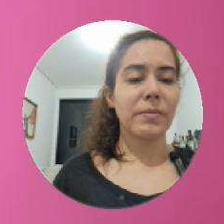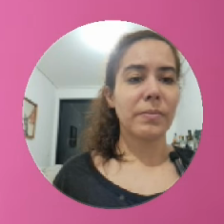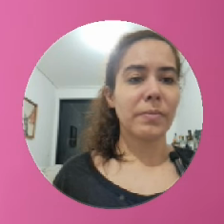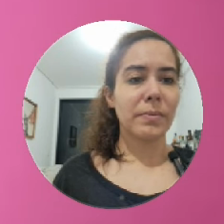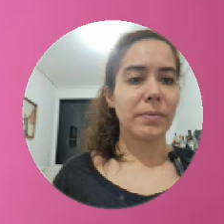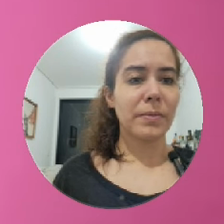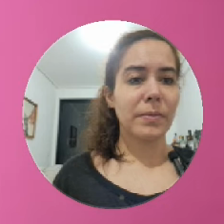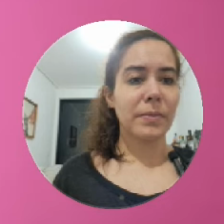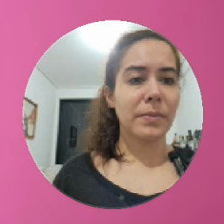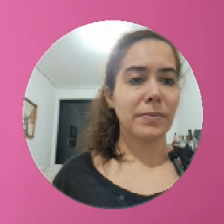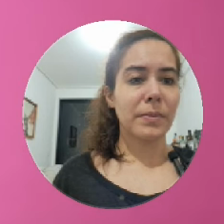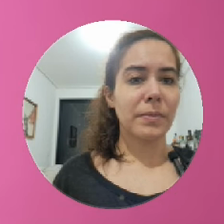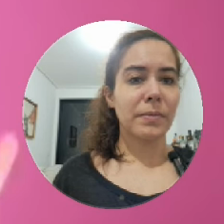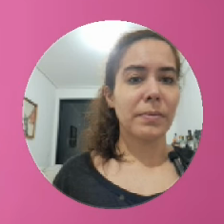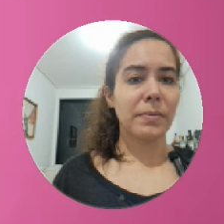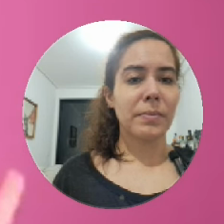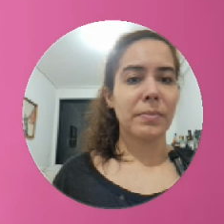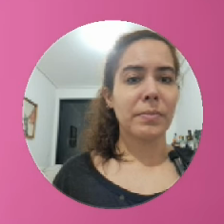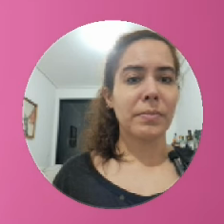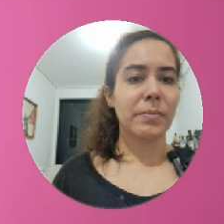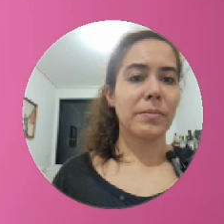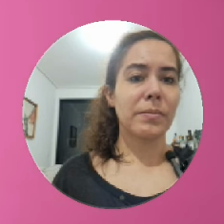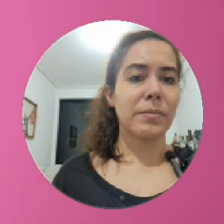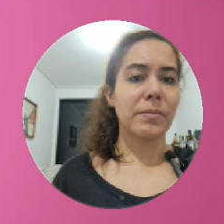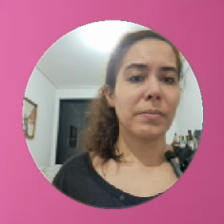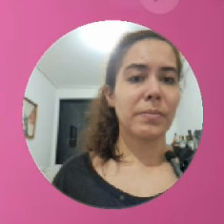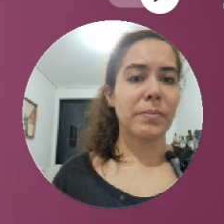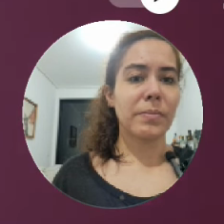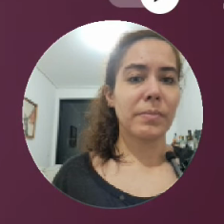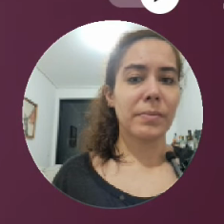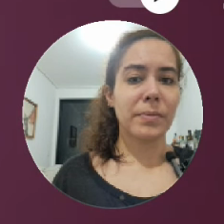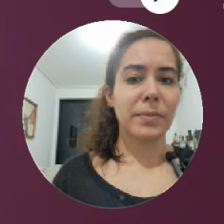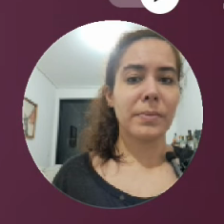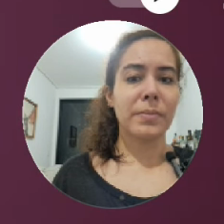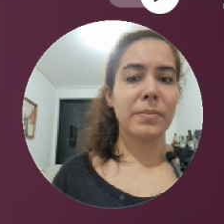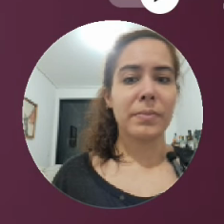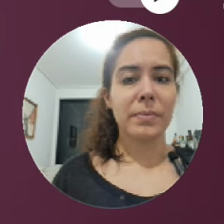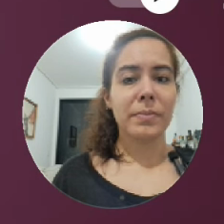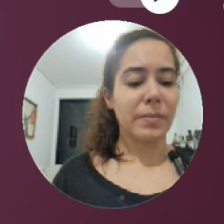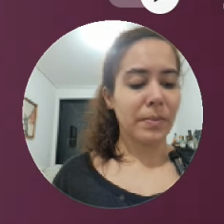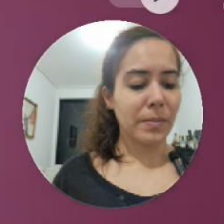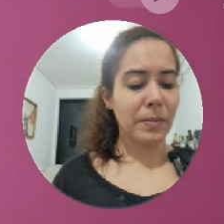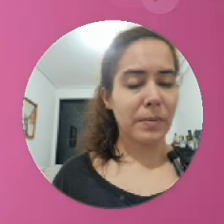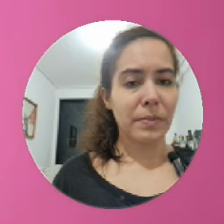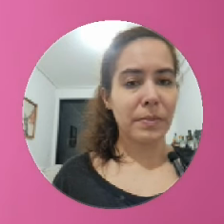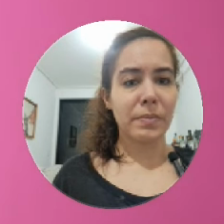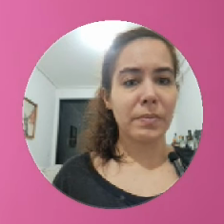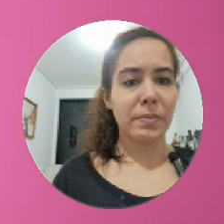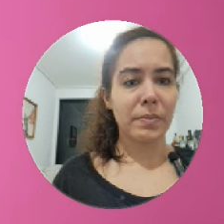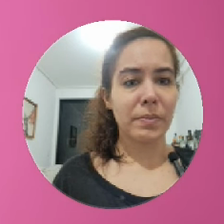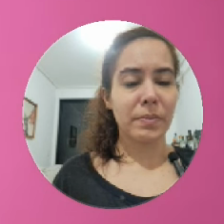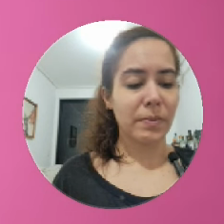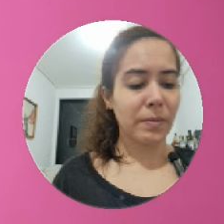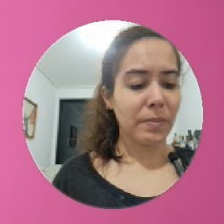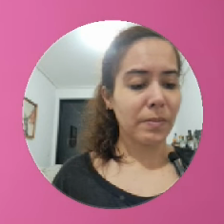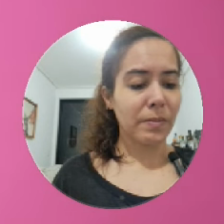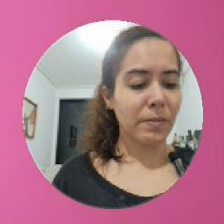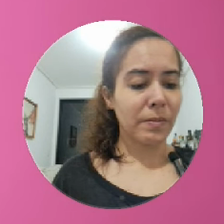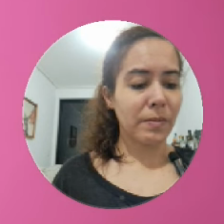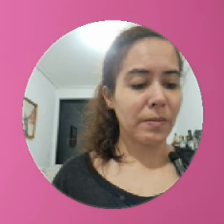já tô saindo, graças a Deus. Já viu aqui, já tamo seguindo aqui, né? Mas é isso, todo sucesso do mundo pra Mayra